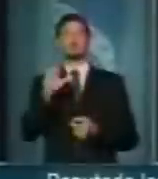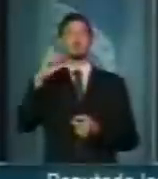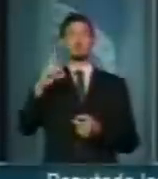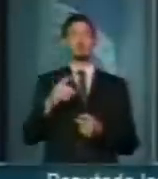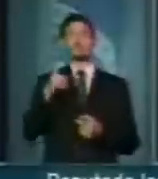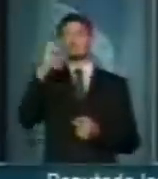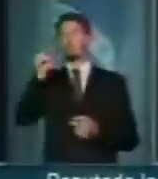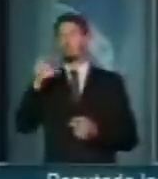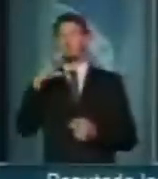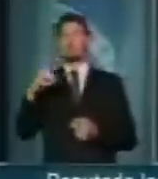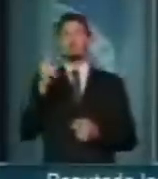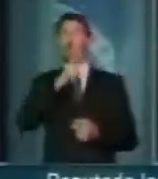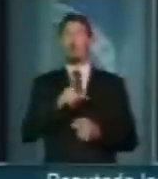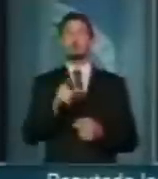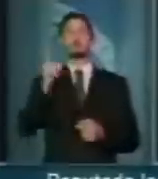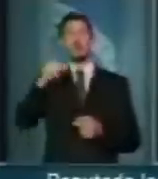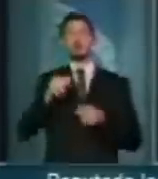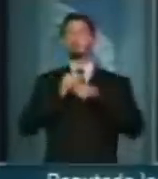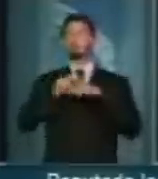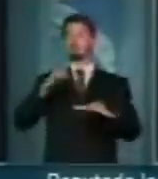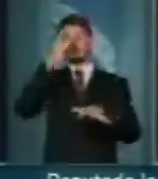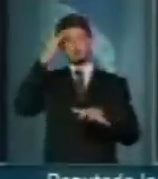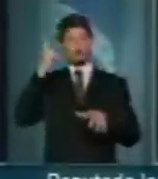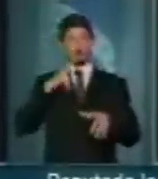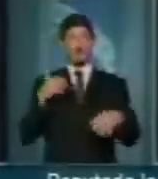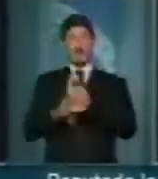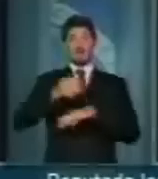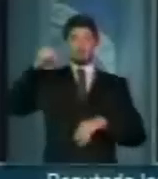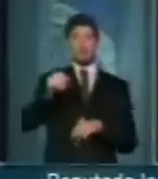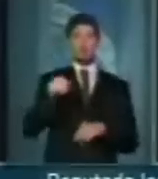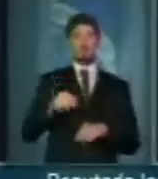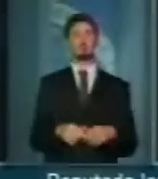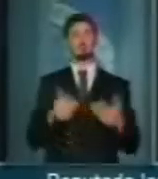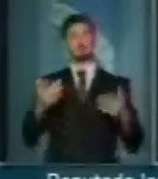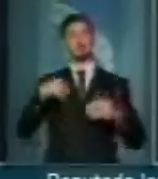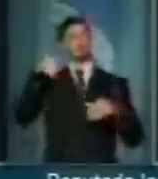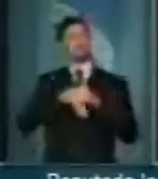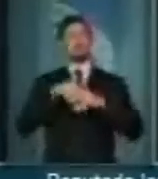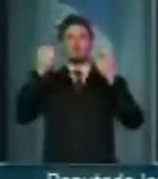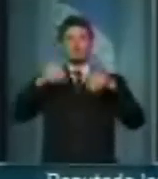para poder chegar ao público que você tem acesso a essa obra. Por isso nós pedimos voto sim